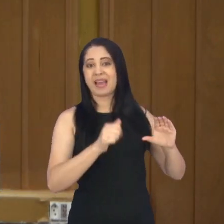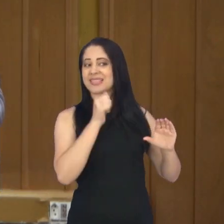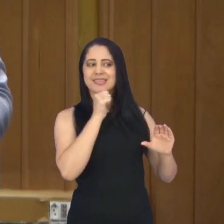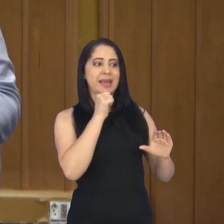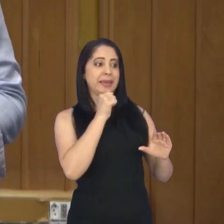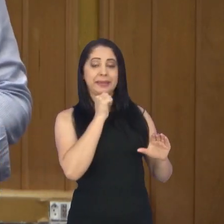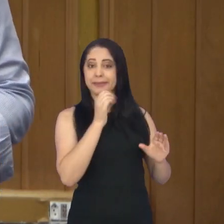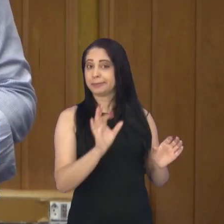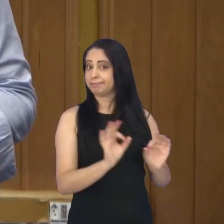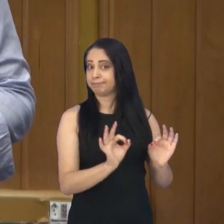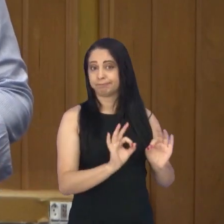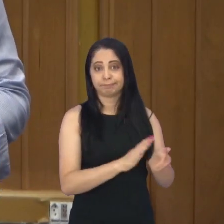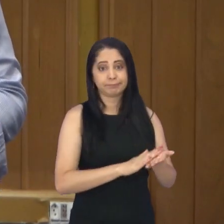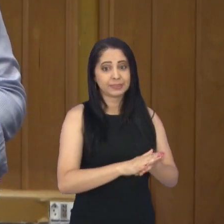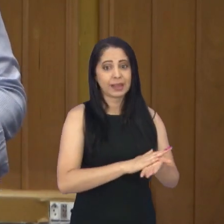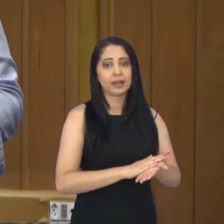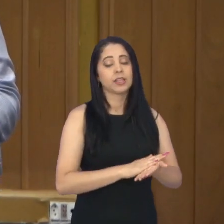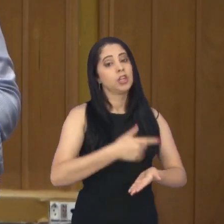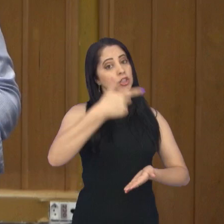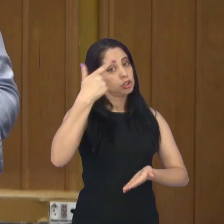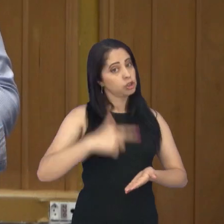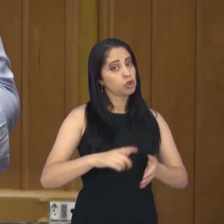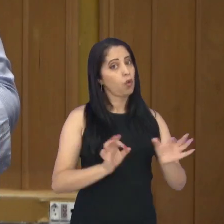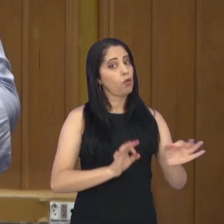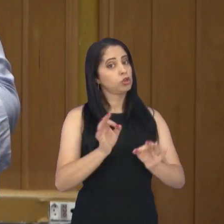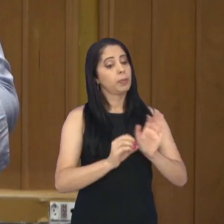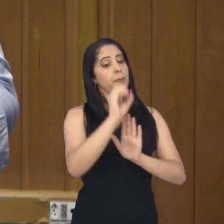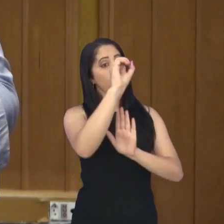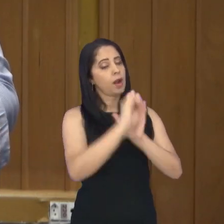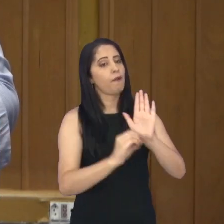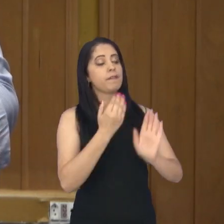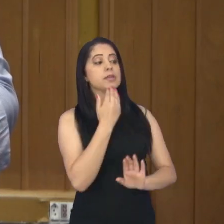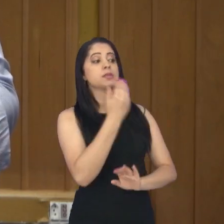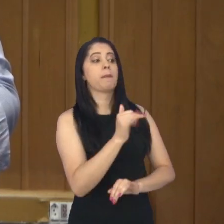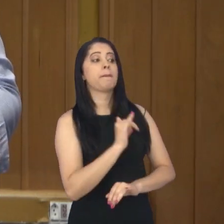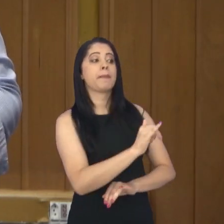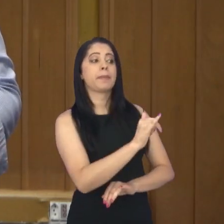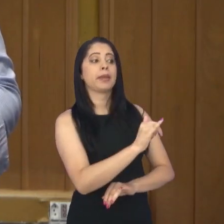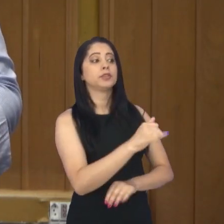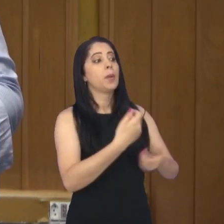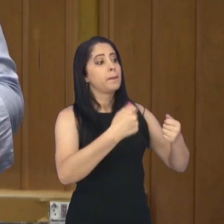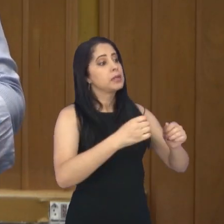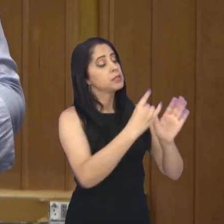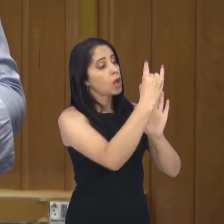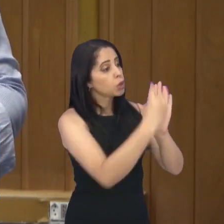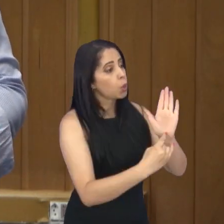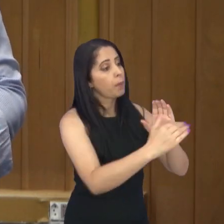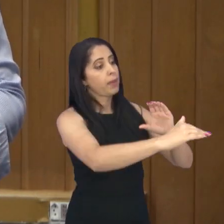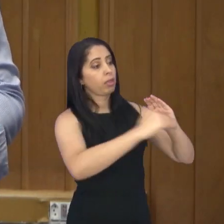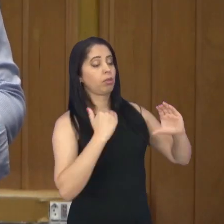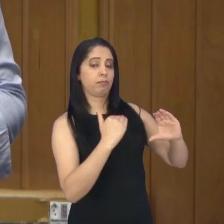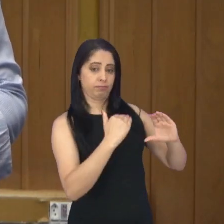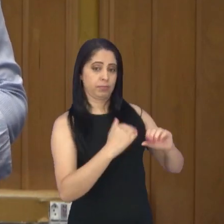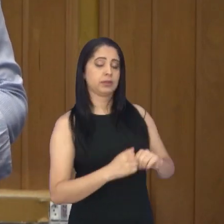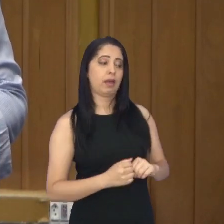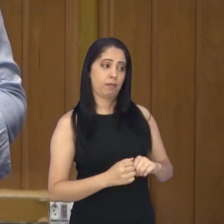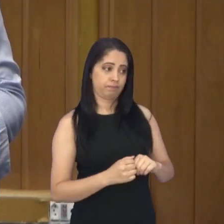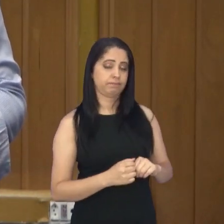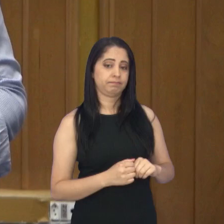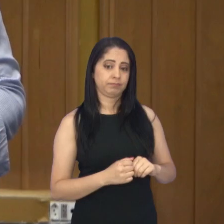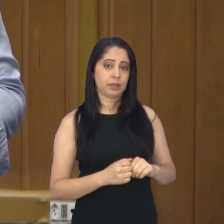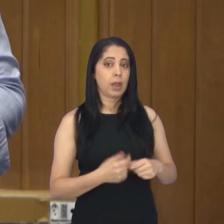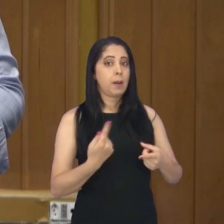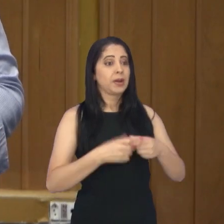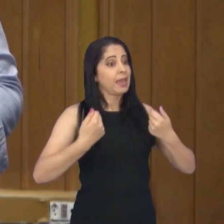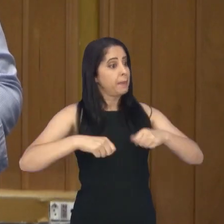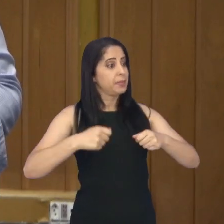estamos fazendo um novo ofício pedindo à Sabesp que encaminhe a essa casa os documentos que nós precisamos para